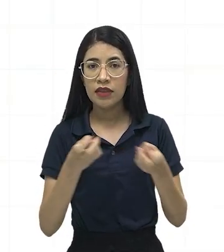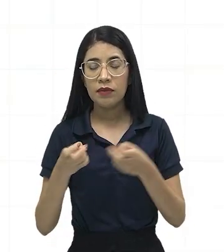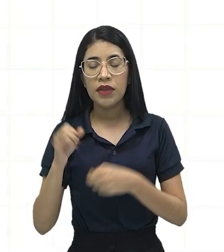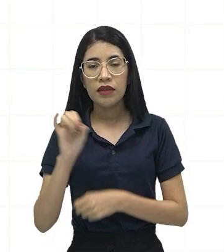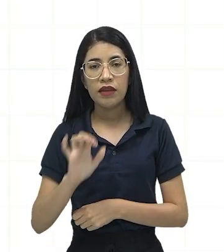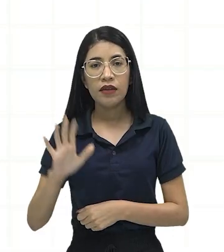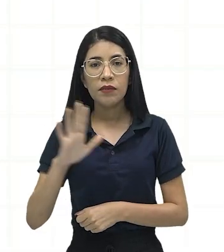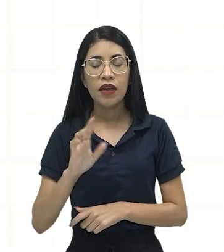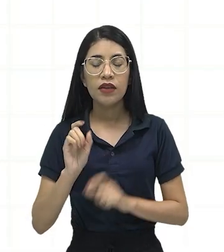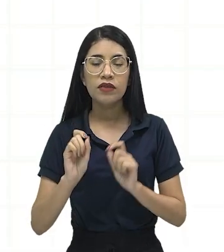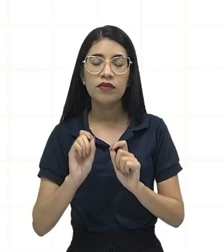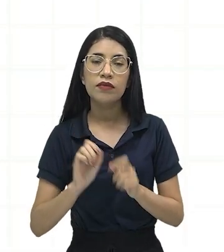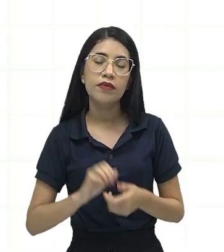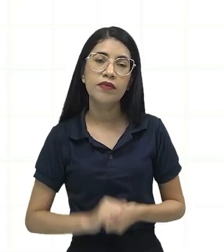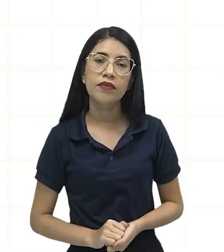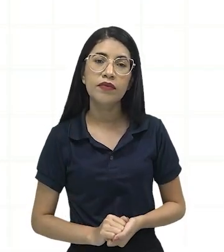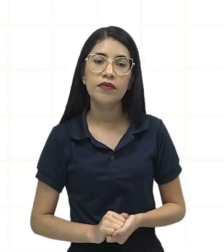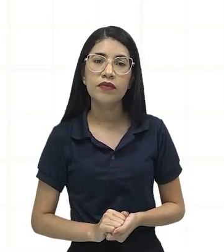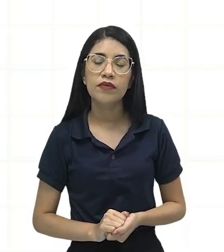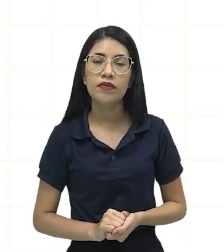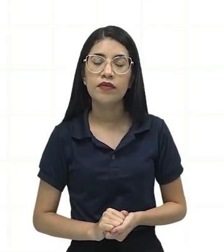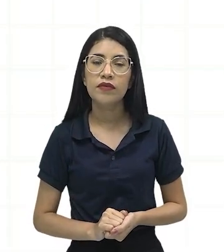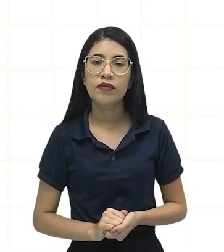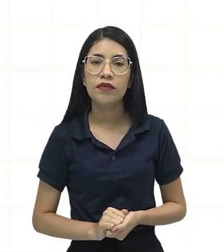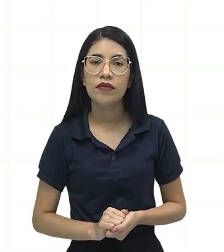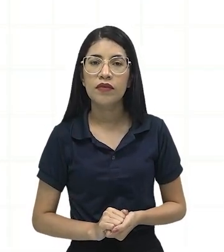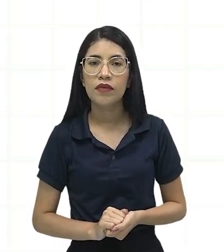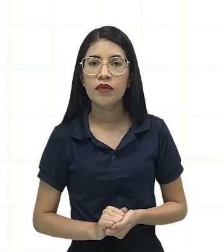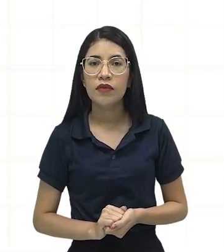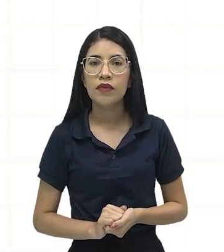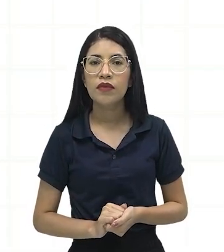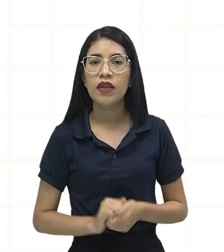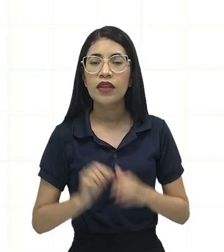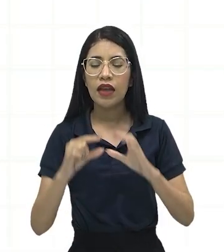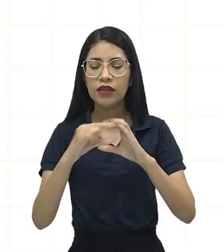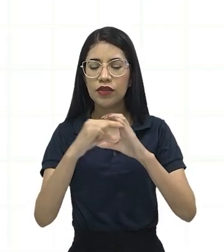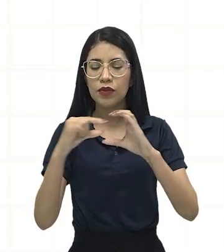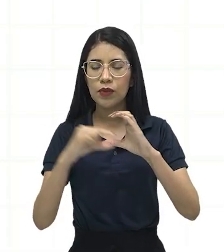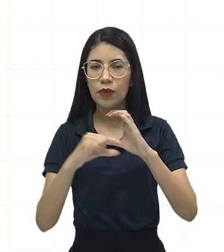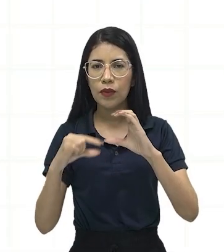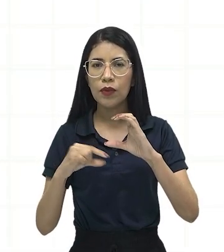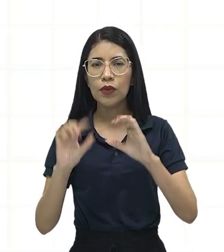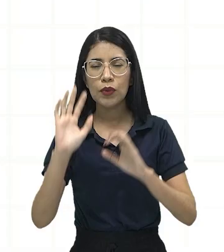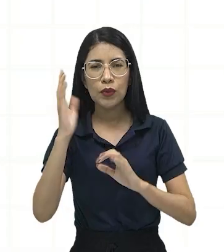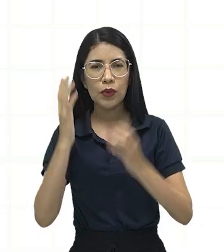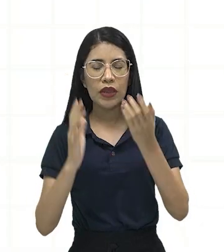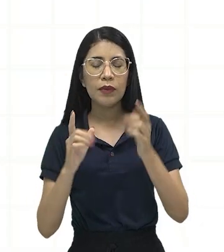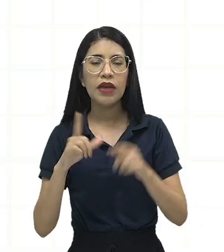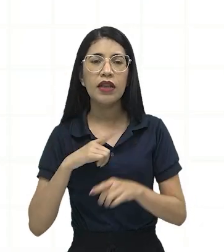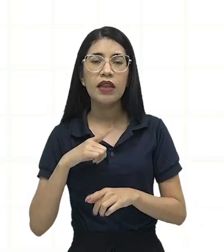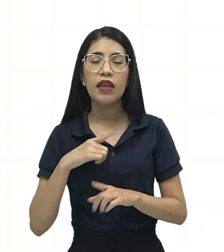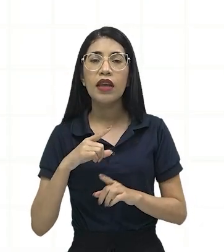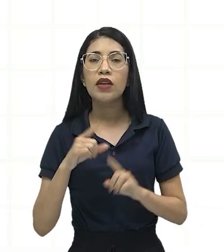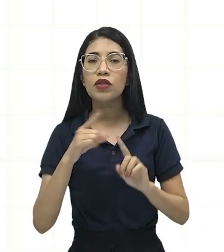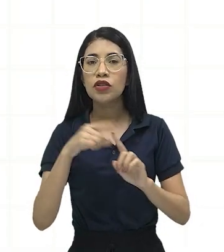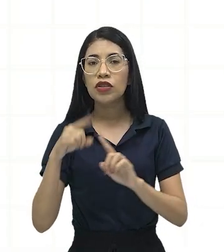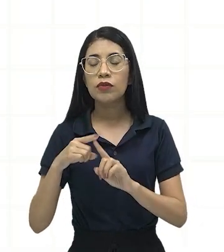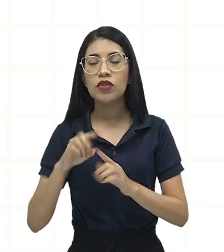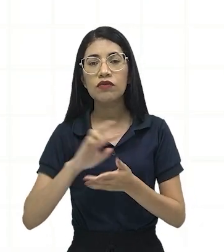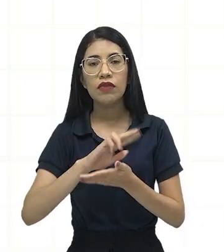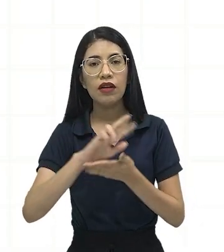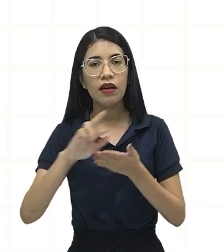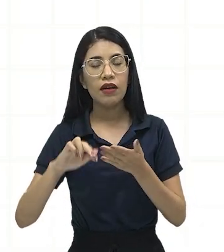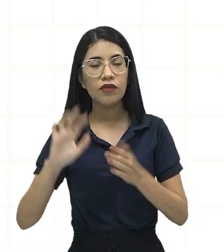vocês, que em uma mesma zona climática eu tenho climas diferentes,